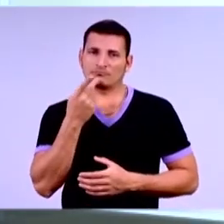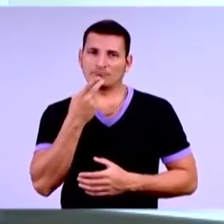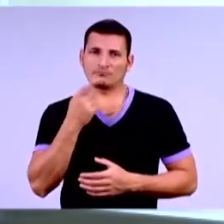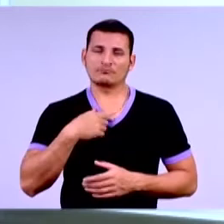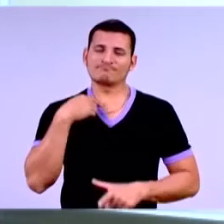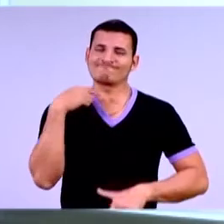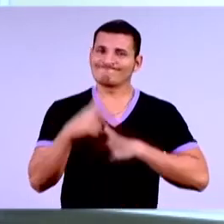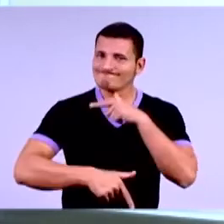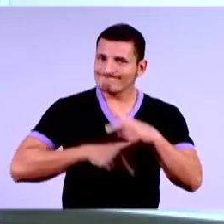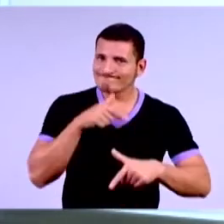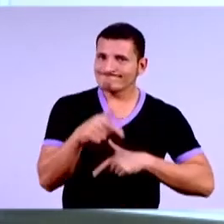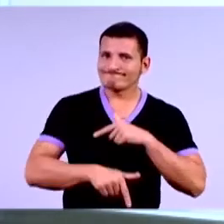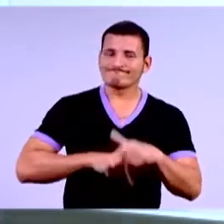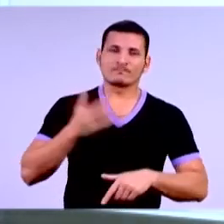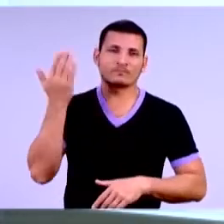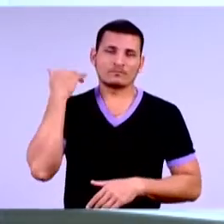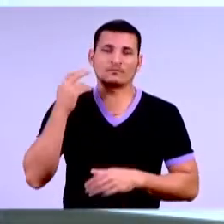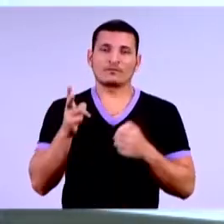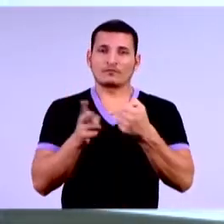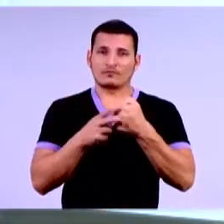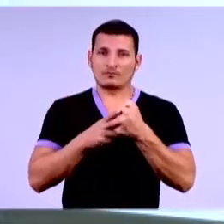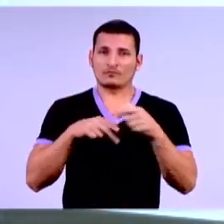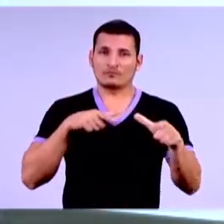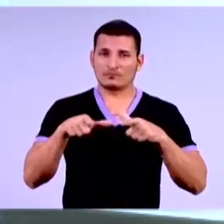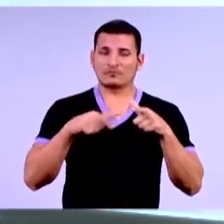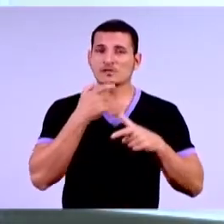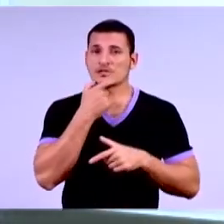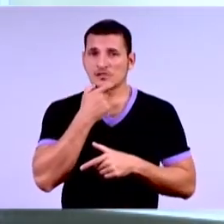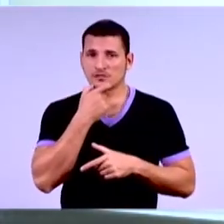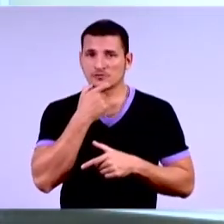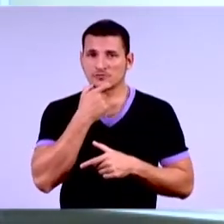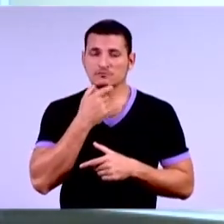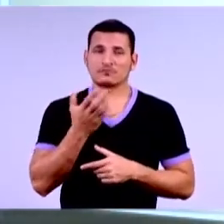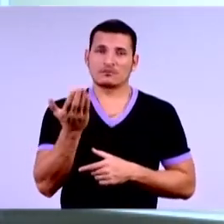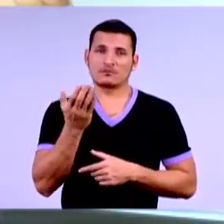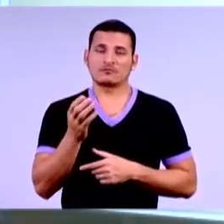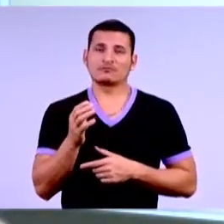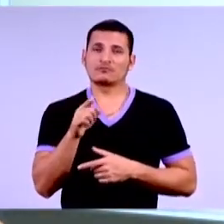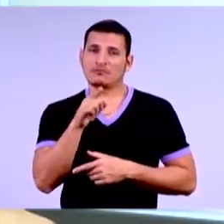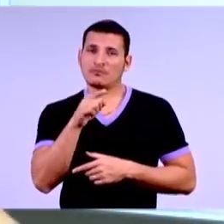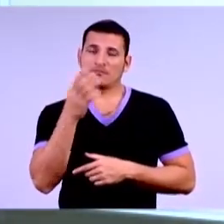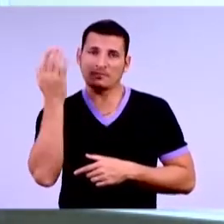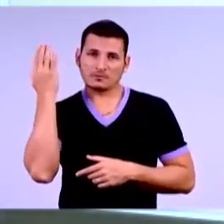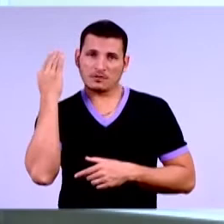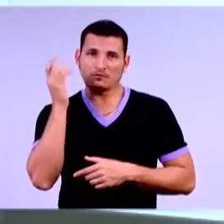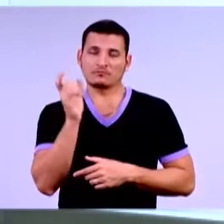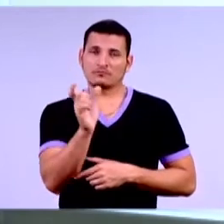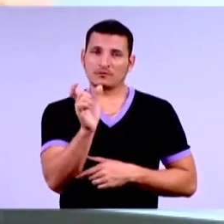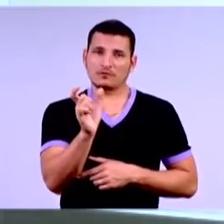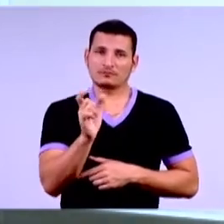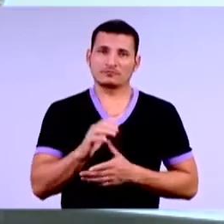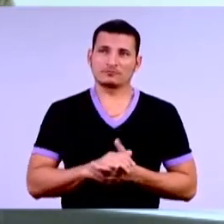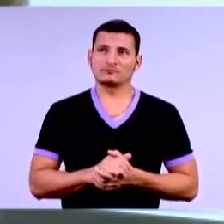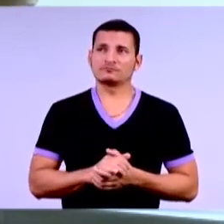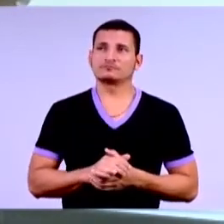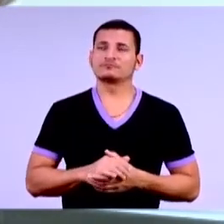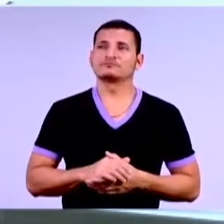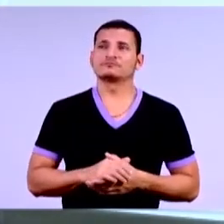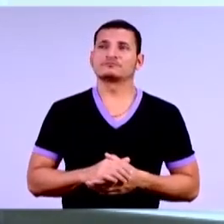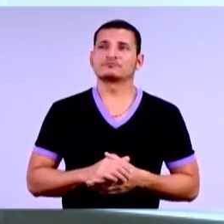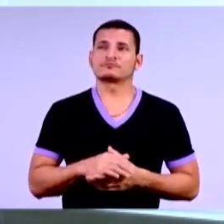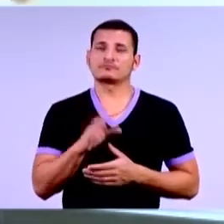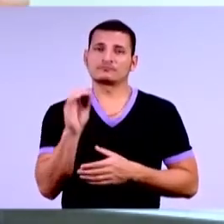ao verbo trabalhar em inglês ao horto então quero colocá-lo no passado que eu vou fazer ae war kids